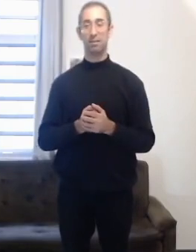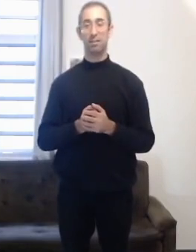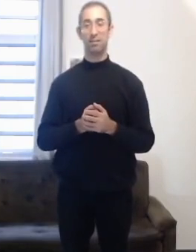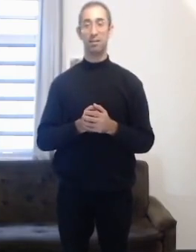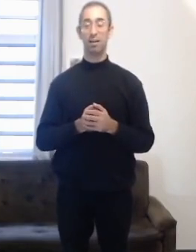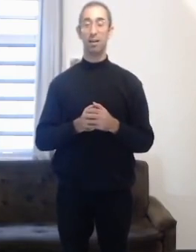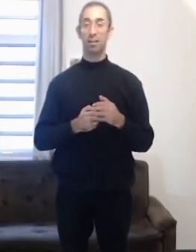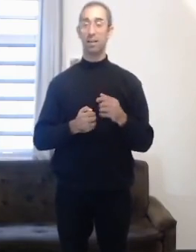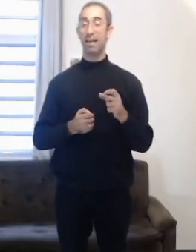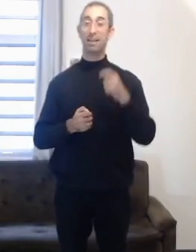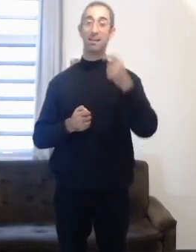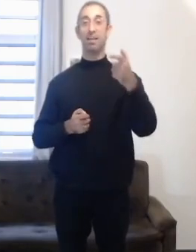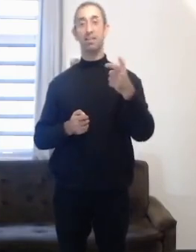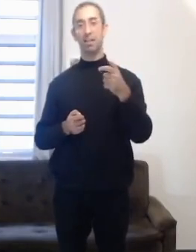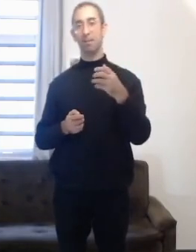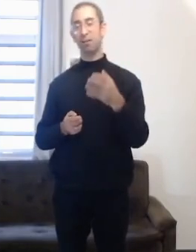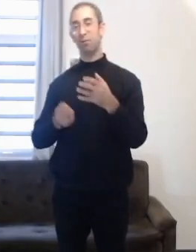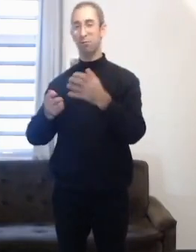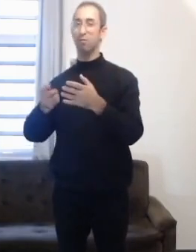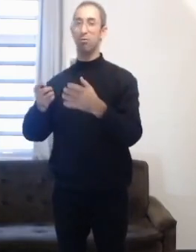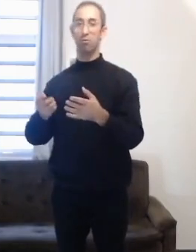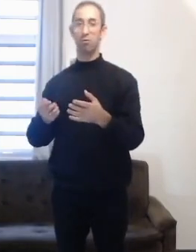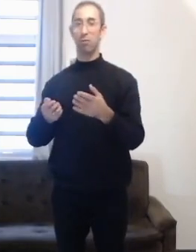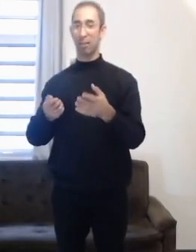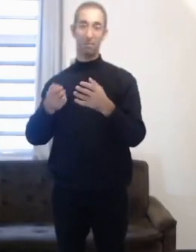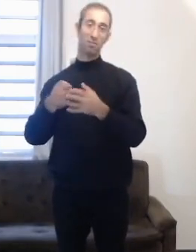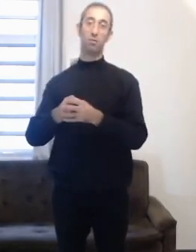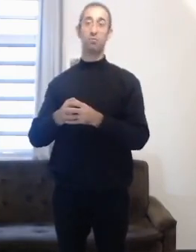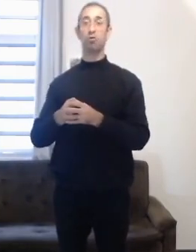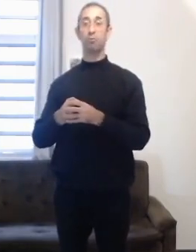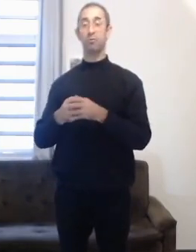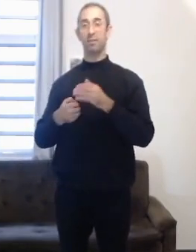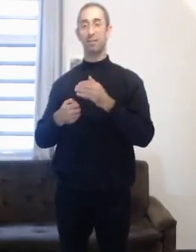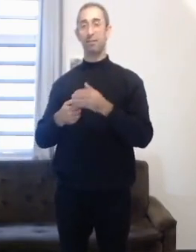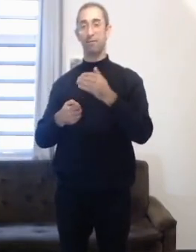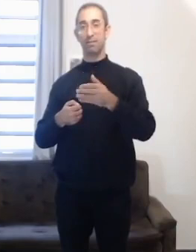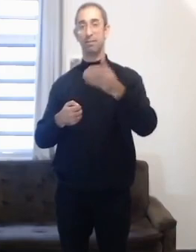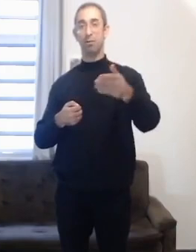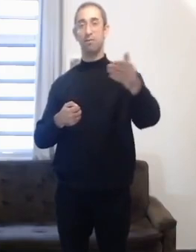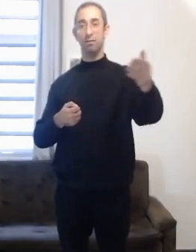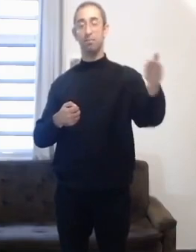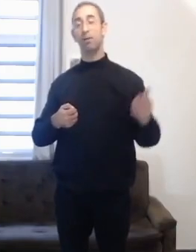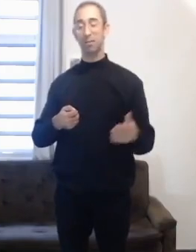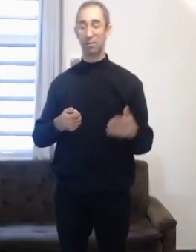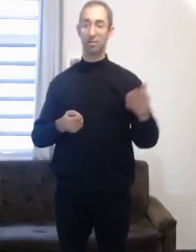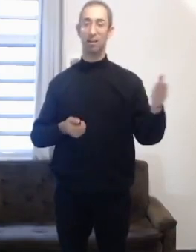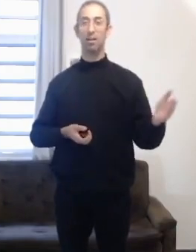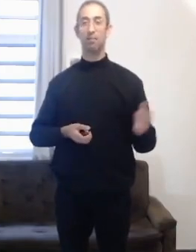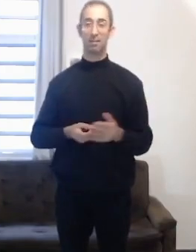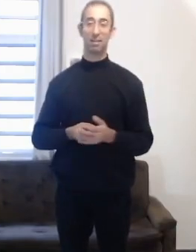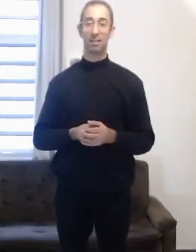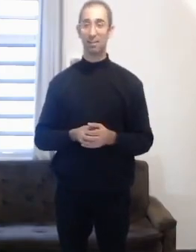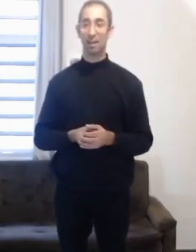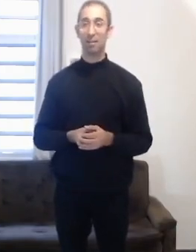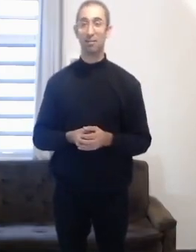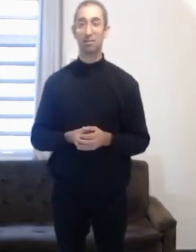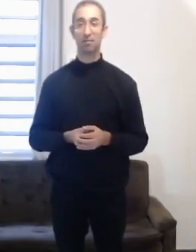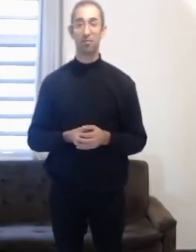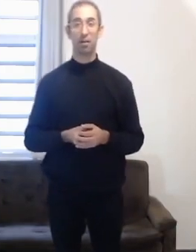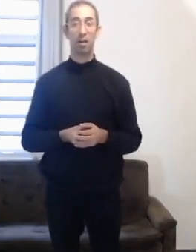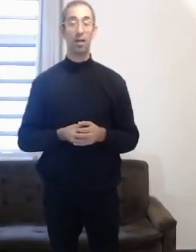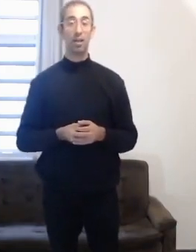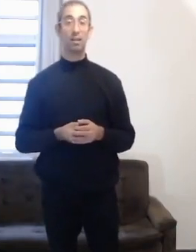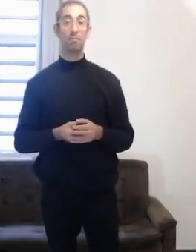de feita essa pesquisa. E aí a deixa, né, para que outros autores, ou até mesmo o mesmo grupo de pesquisa, façam novas hipóteses para serem